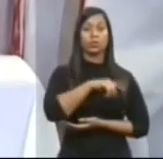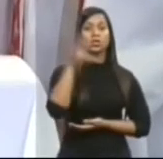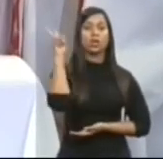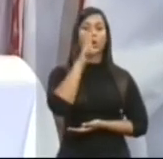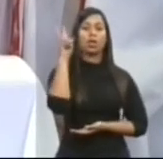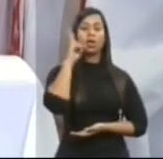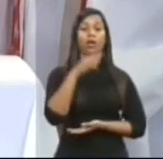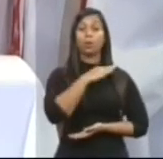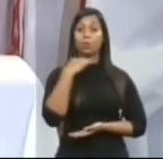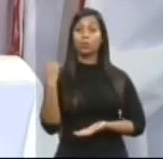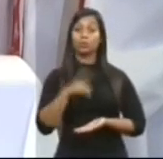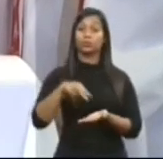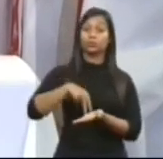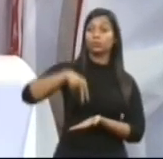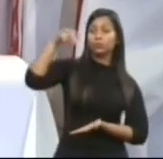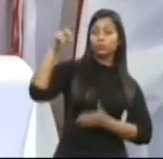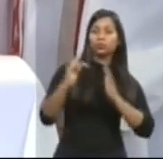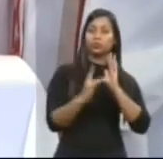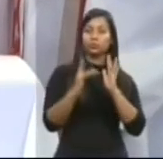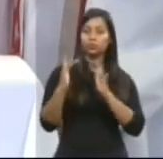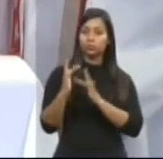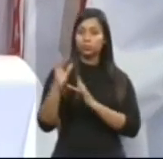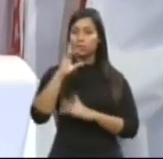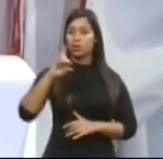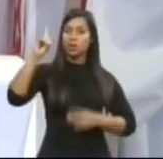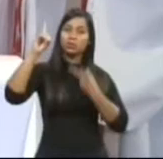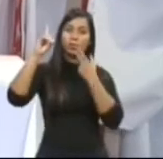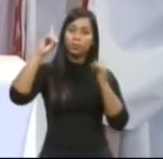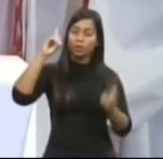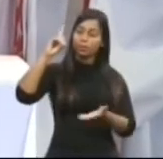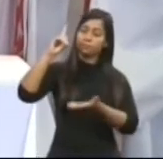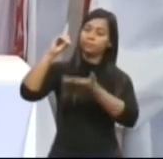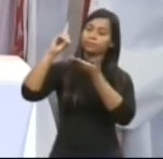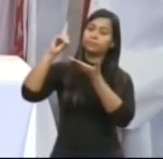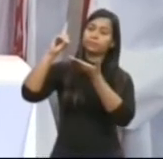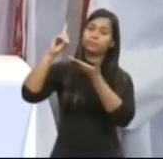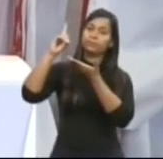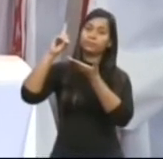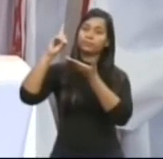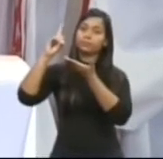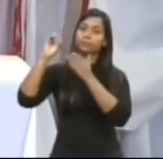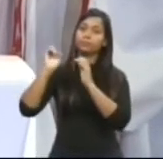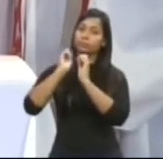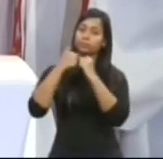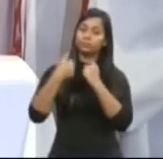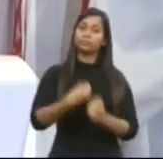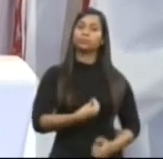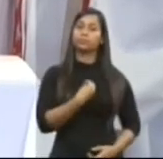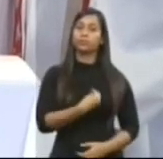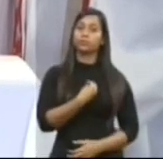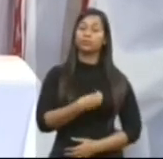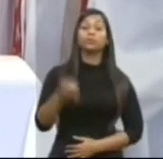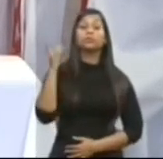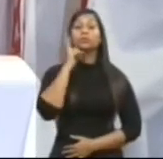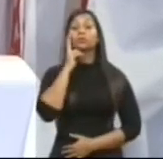Celebrando, pois, a memória da morte e a ressurreição do vosso Filho, nós vos oferecemos, ó Pai,